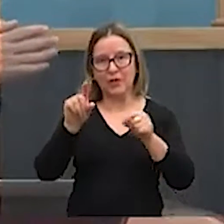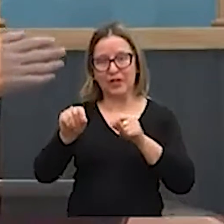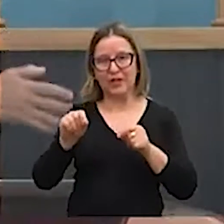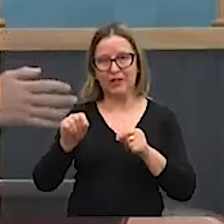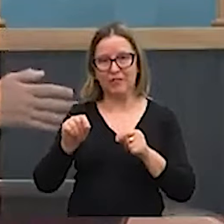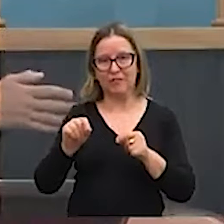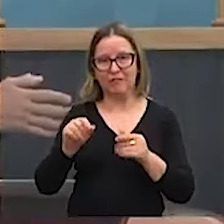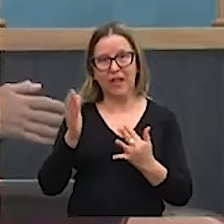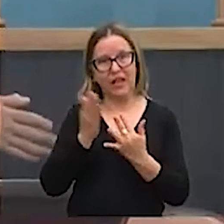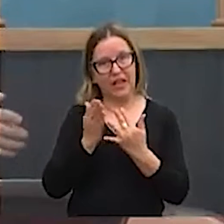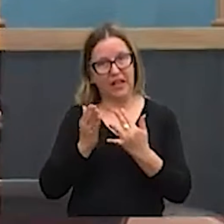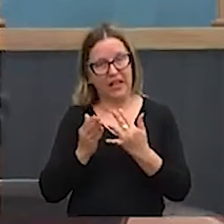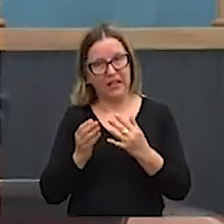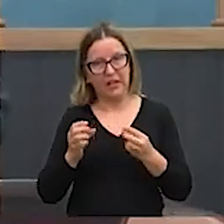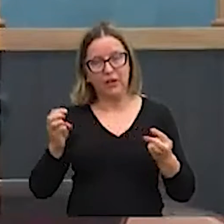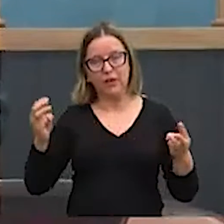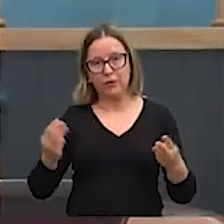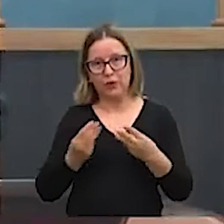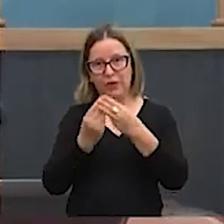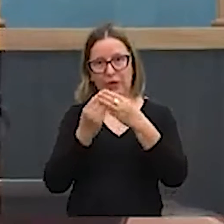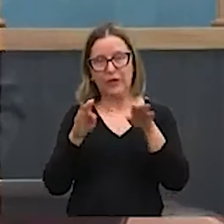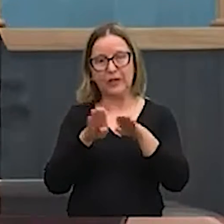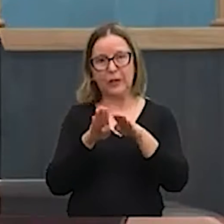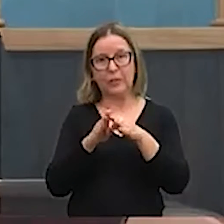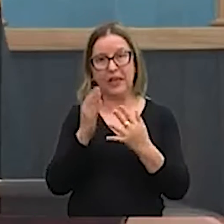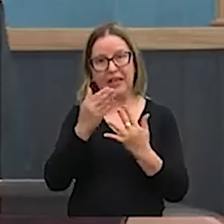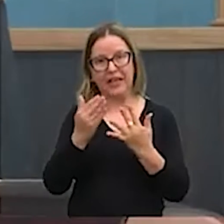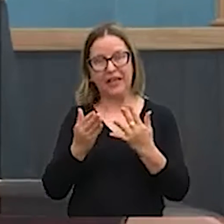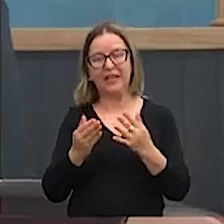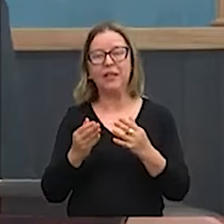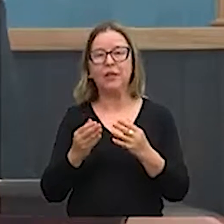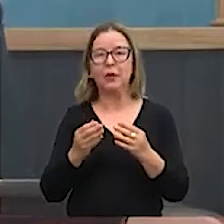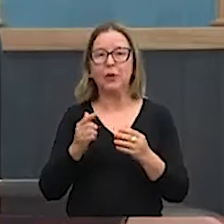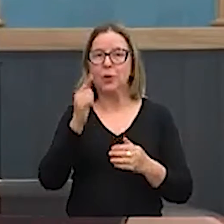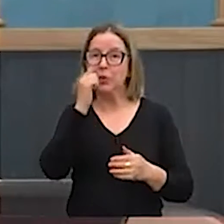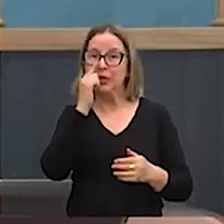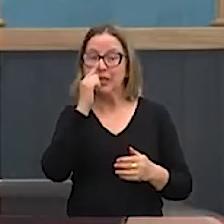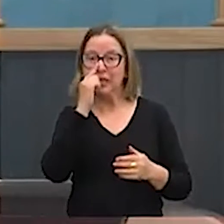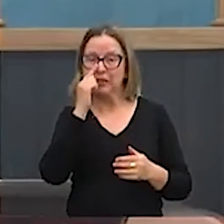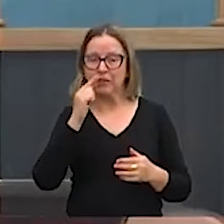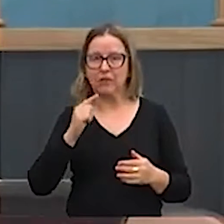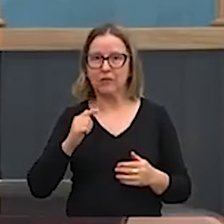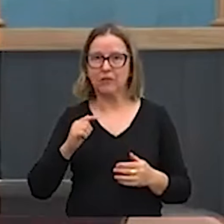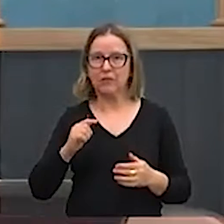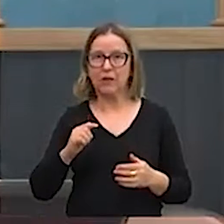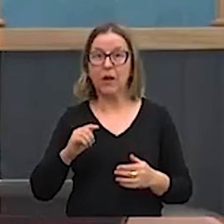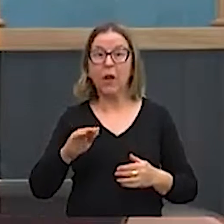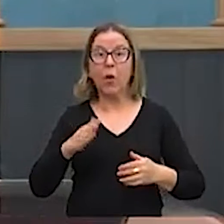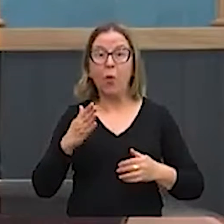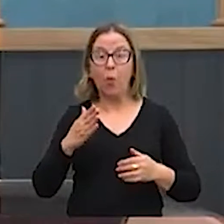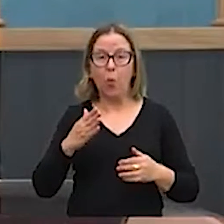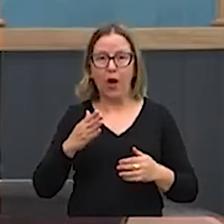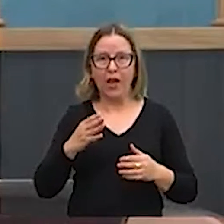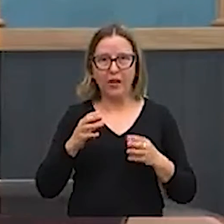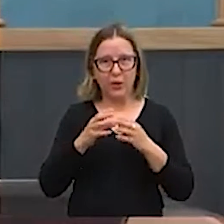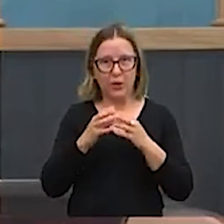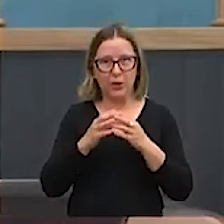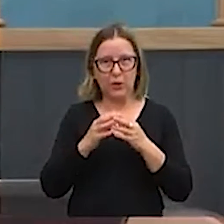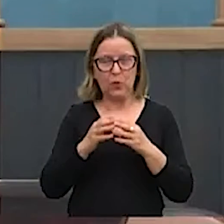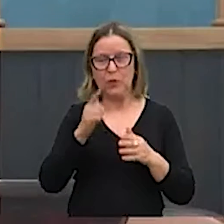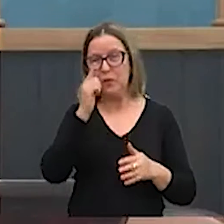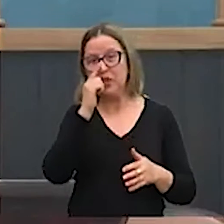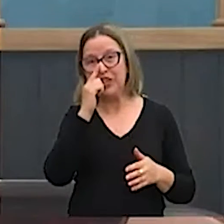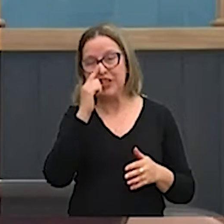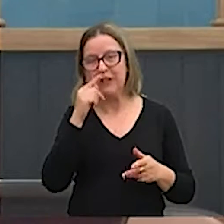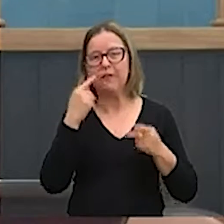os judeus como entre os gregos. Quando aqueles gregos disseram, queremos conhecer a Jesus, porque